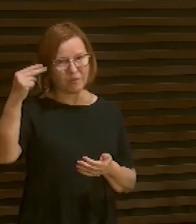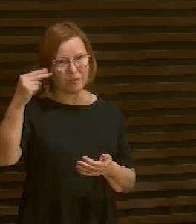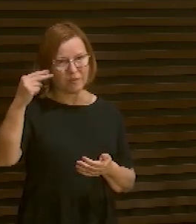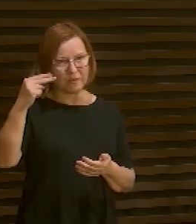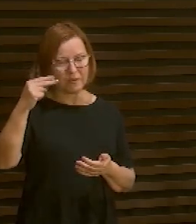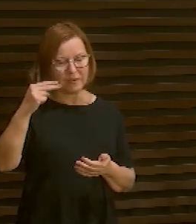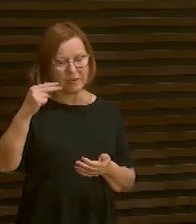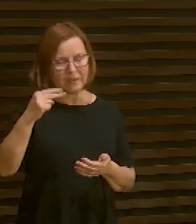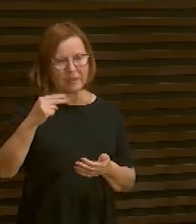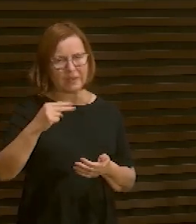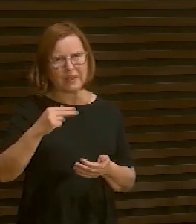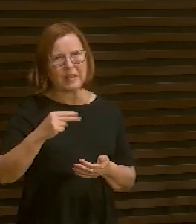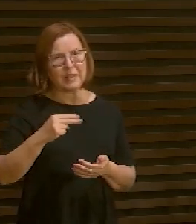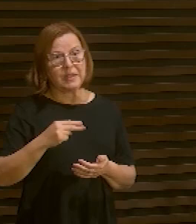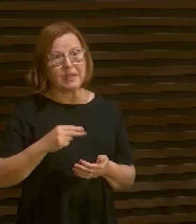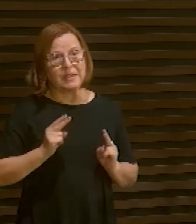de golfe